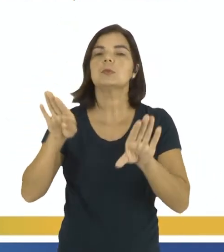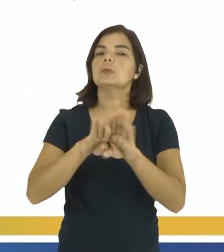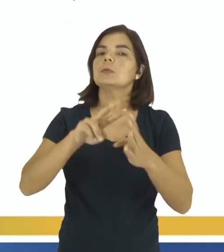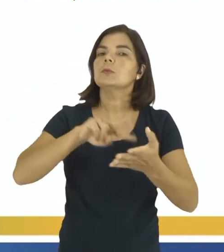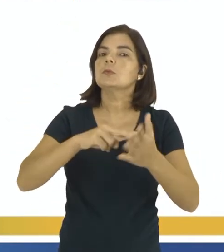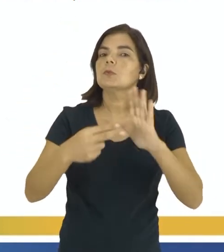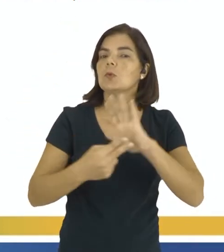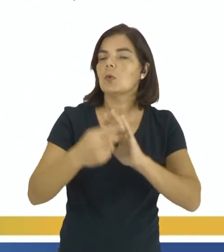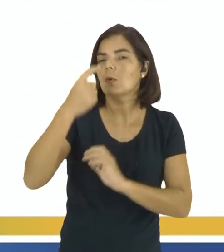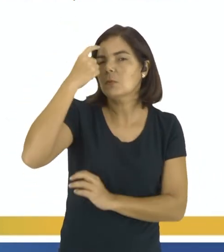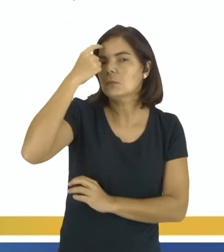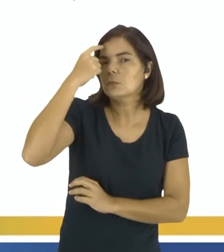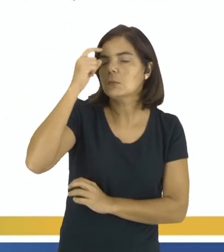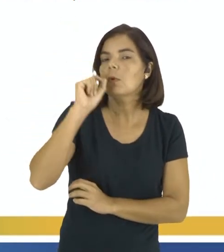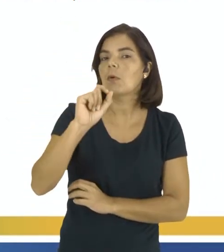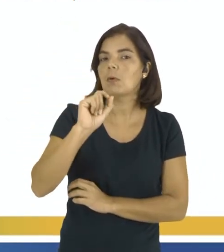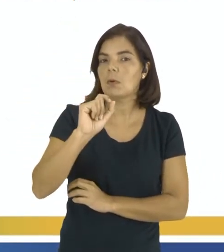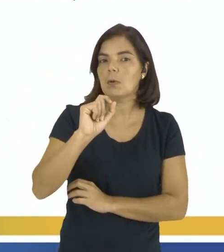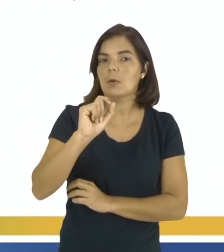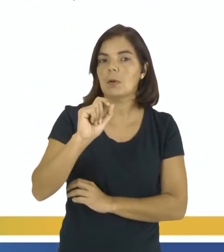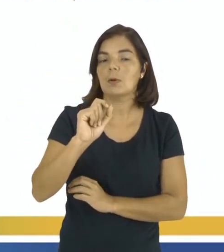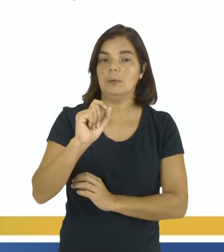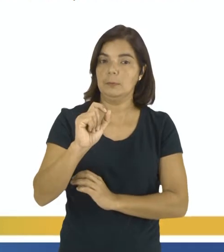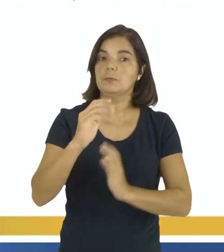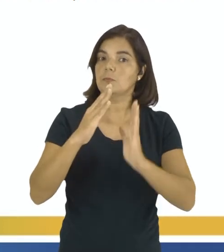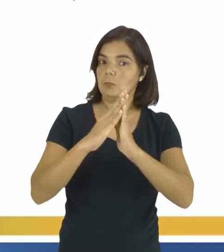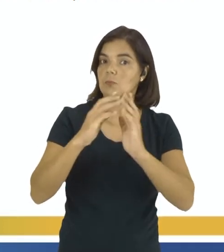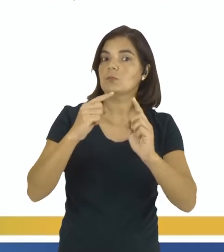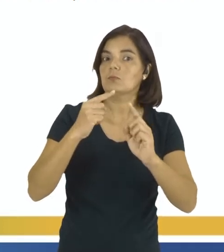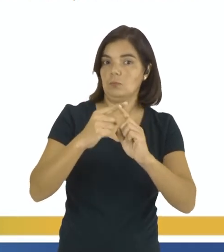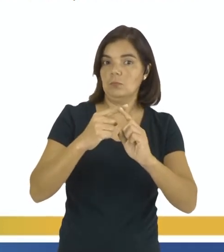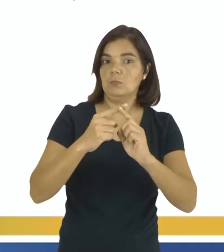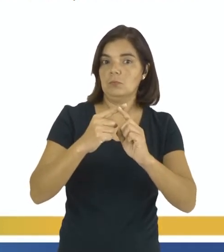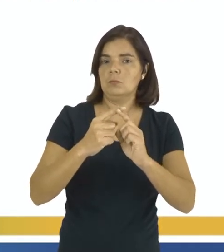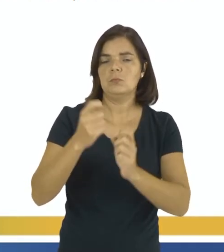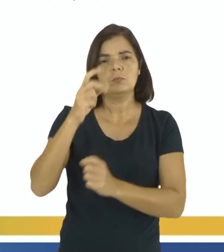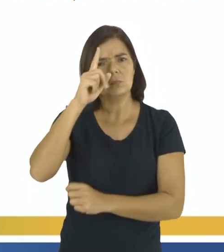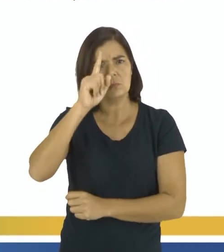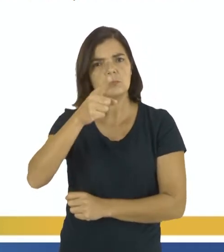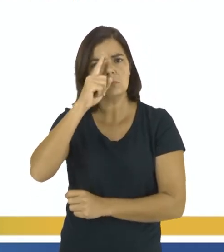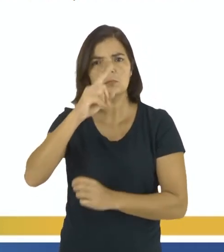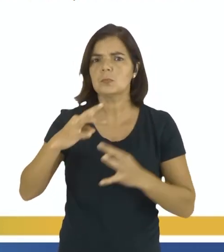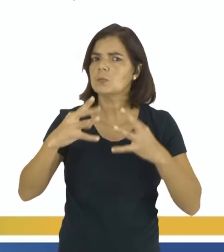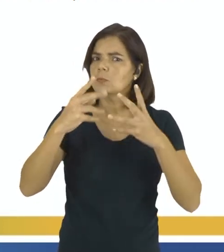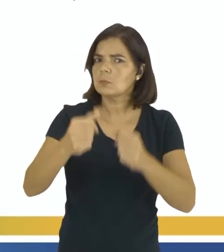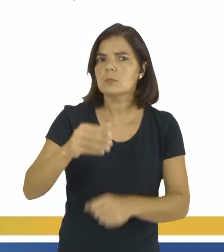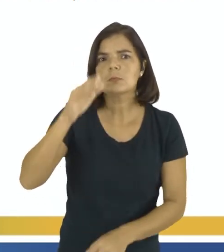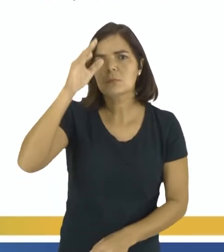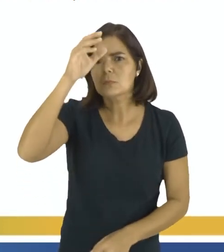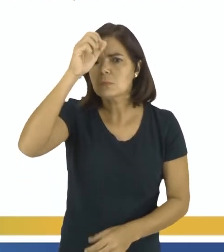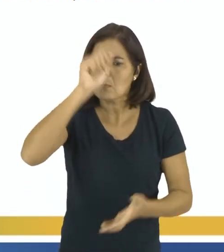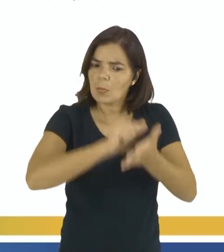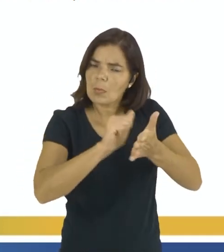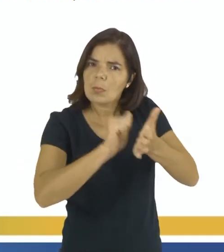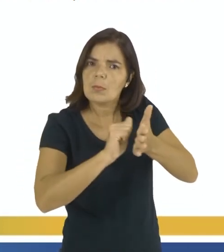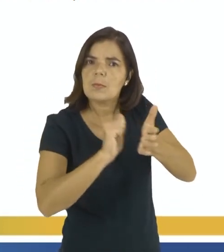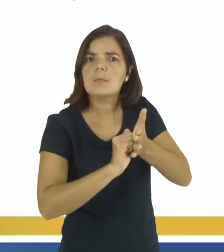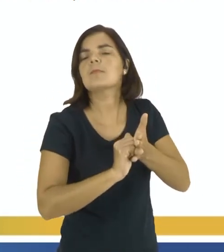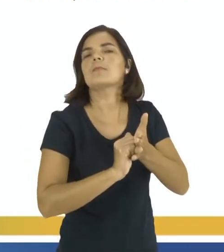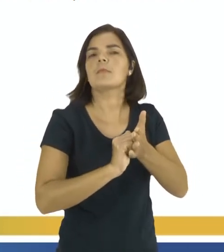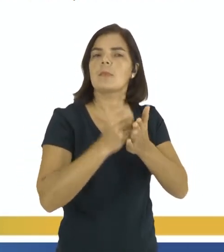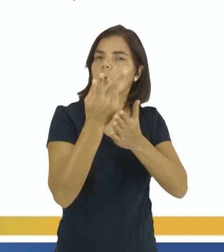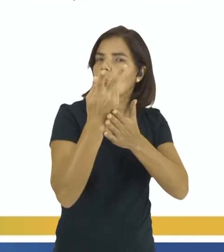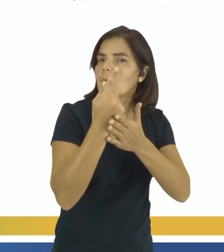monopólio intelectual é devido à igreja ser grande detentora de todo o conhecimento, os escritos, as